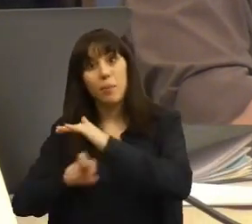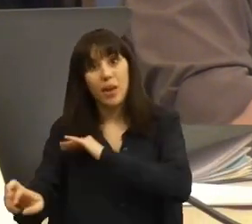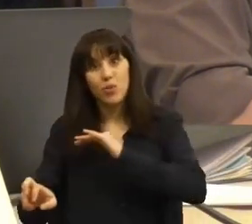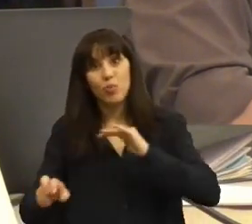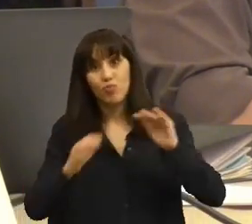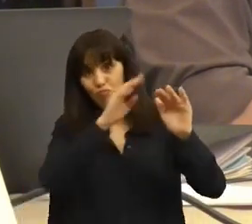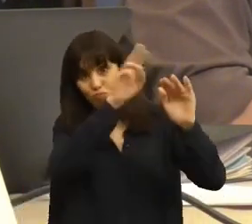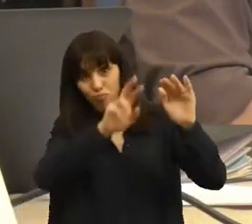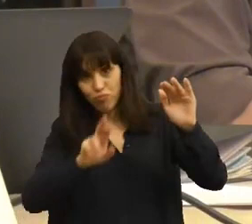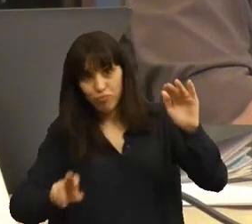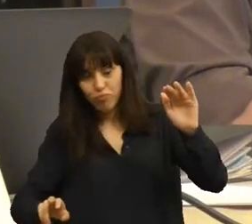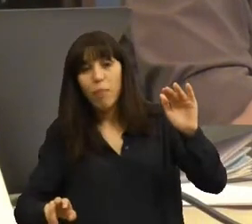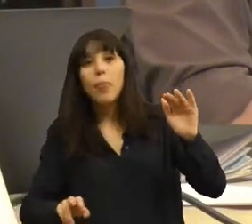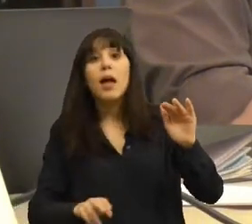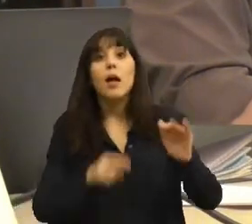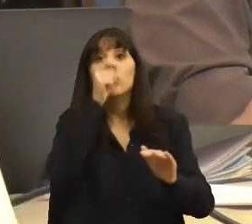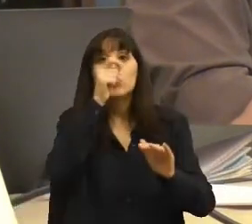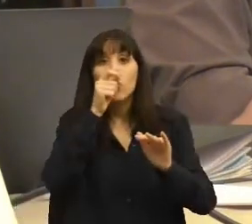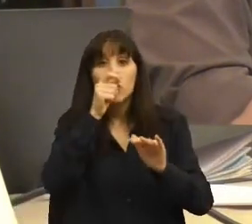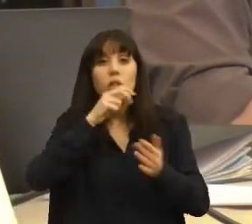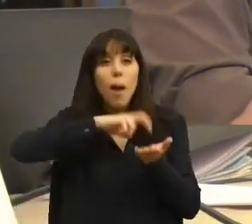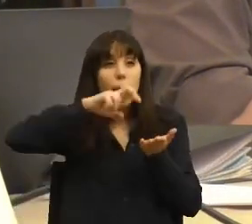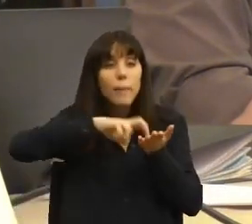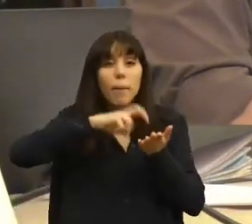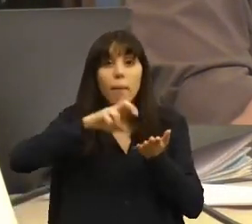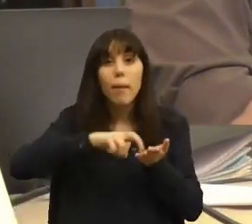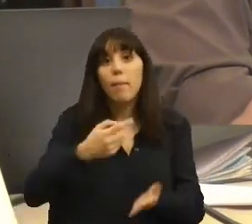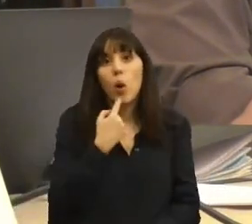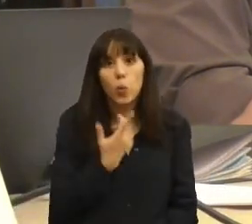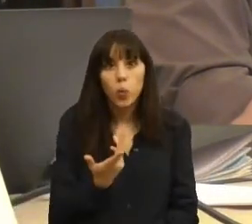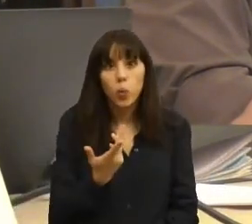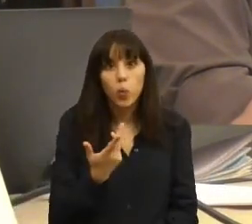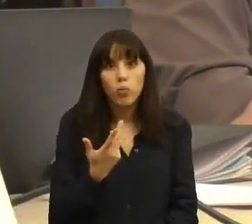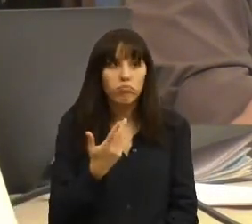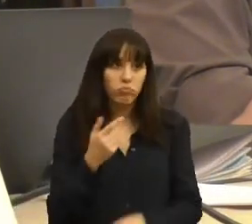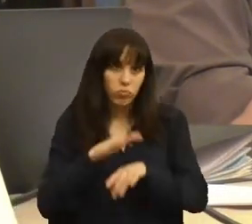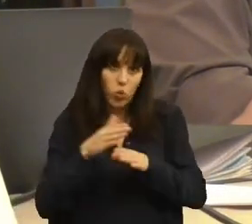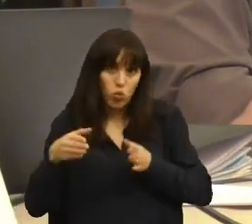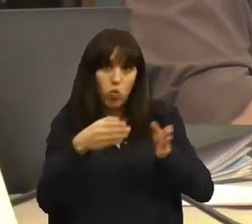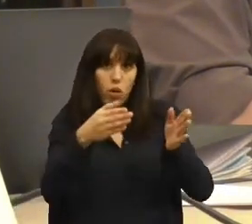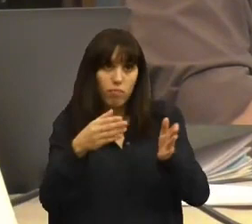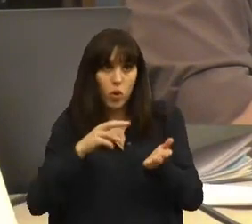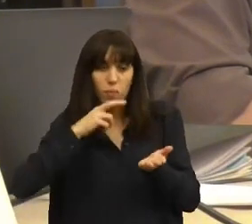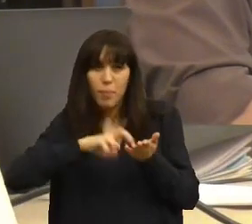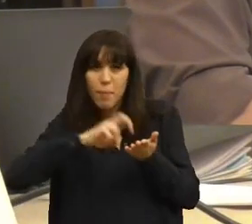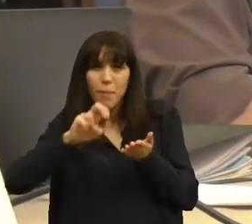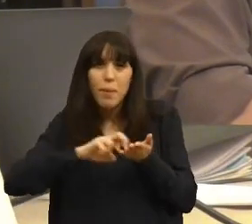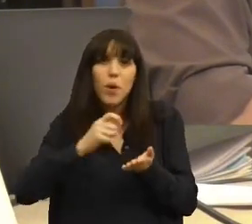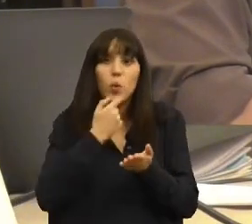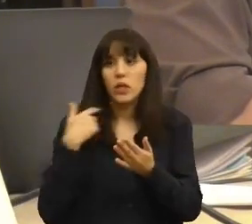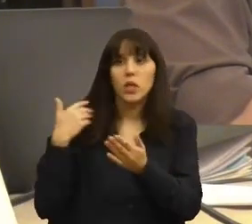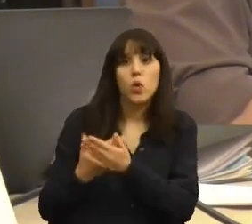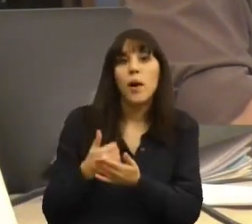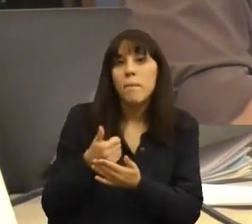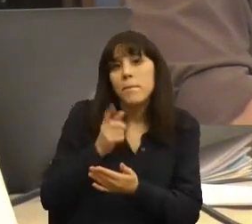A elevada procura pedonal por essa rua, nas condições que tem tido até hoje, que não são adequadas de